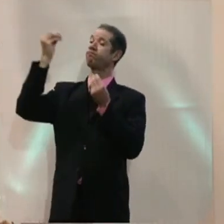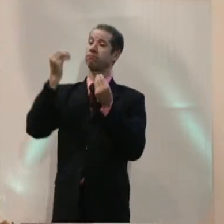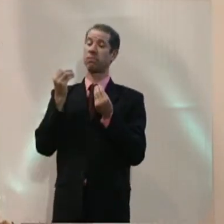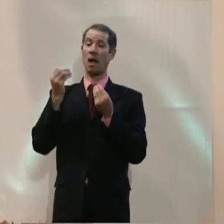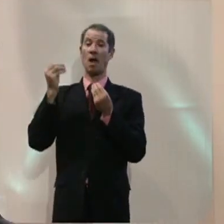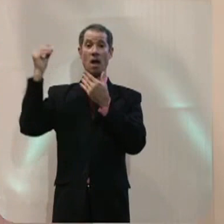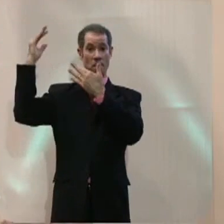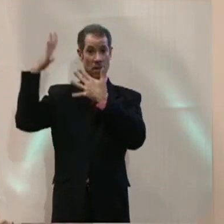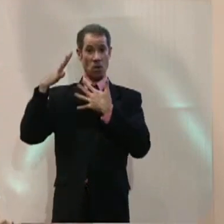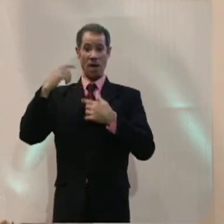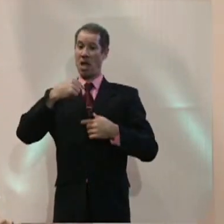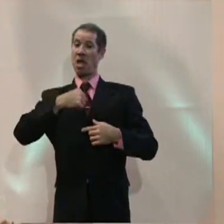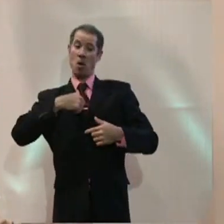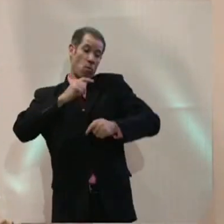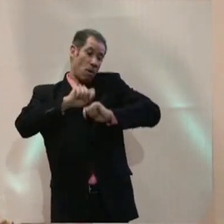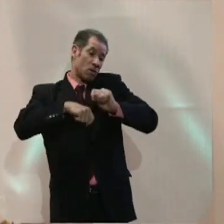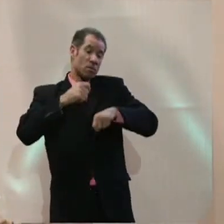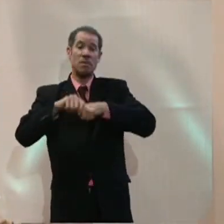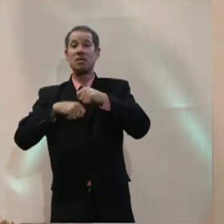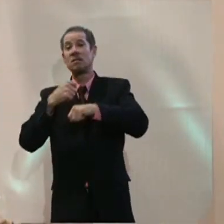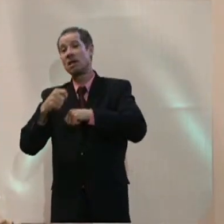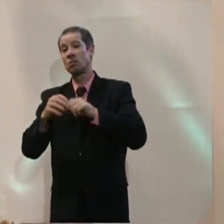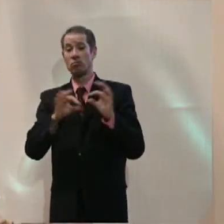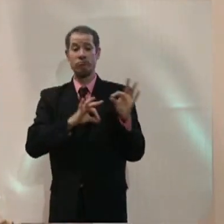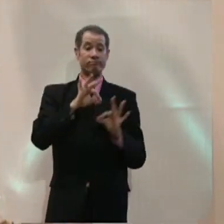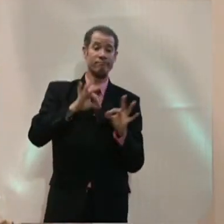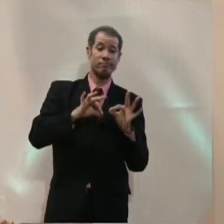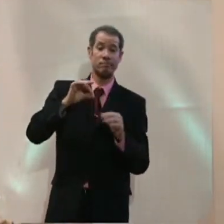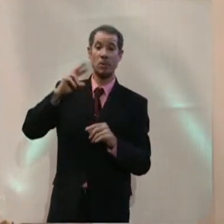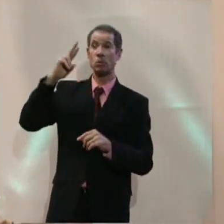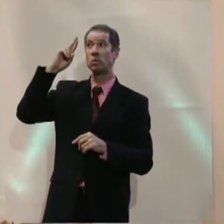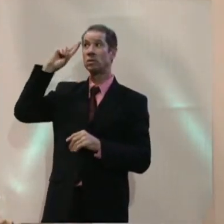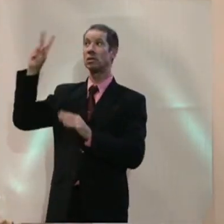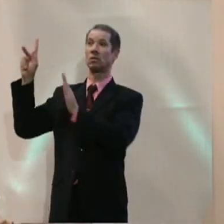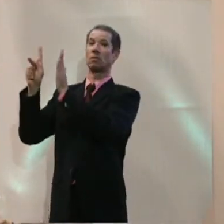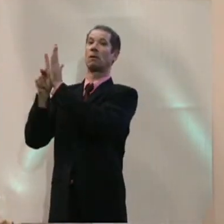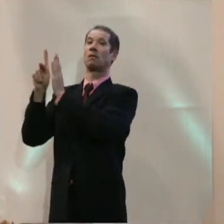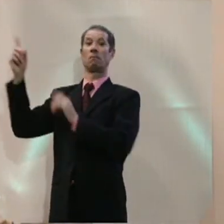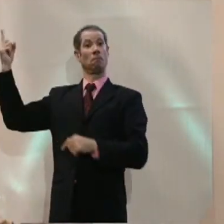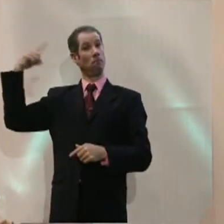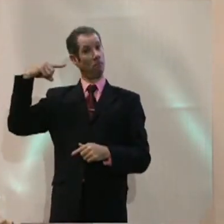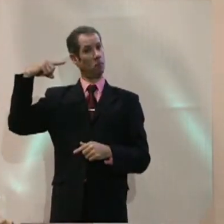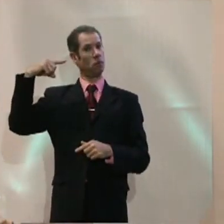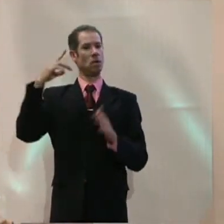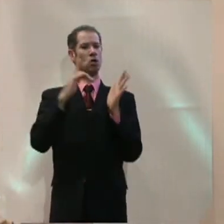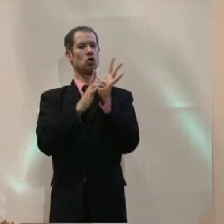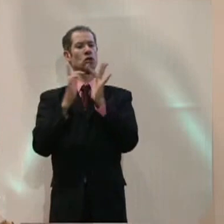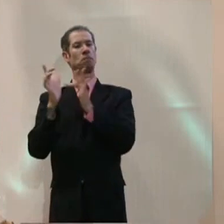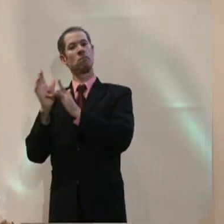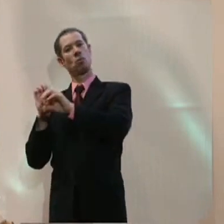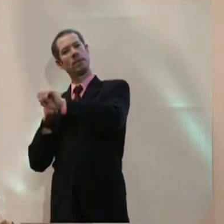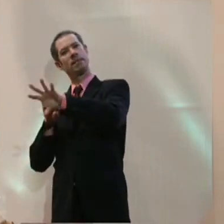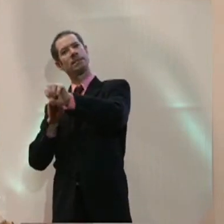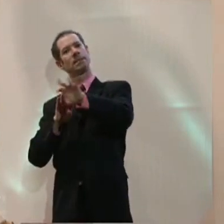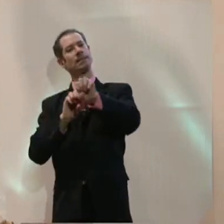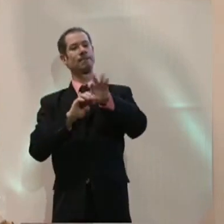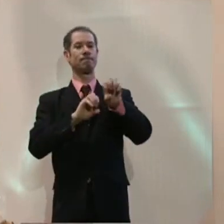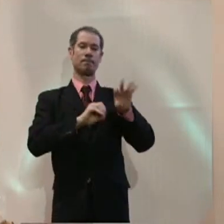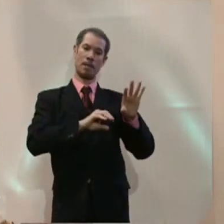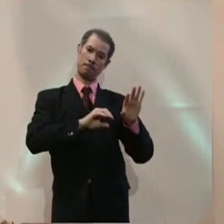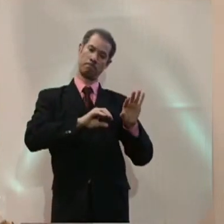sou apenas administrador do Senhor. E vejam só o que o Senhor Jesus vai ensinar falando sobre